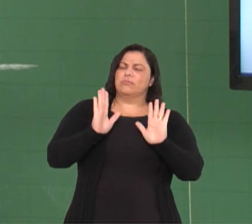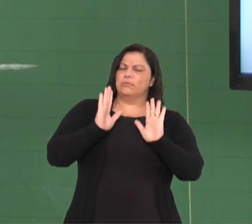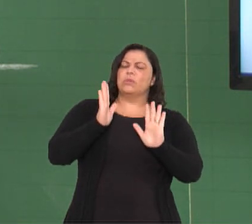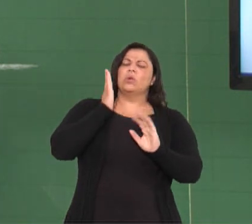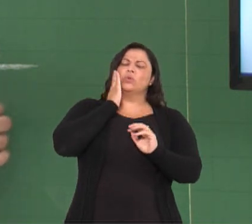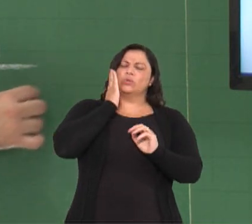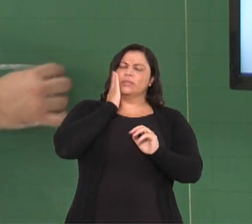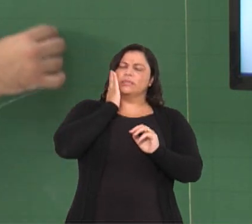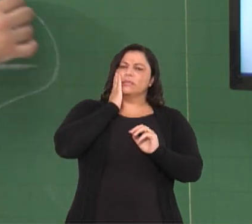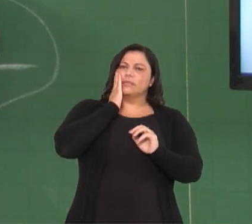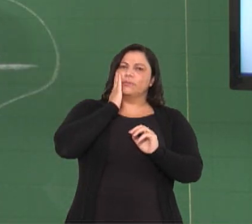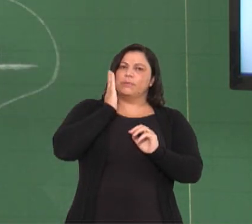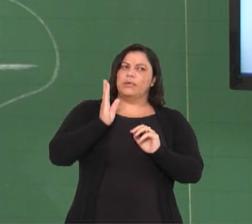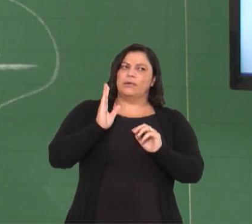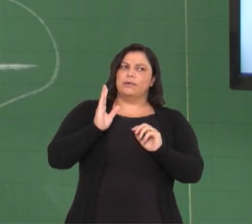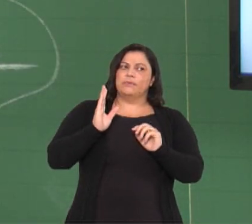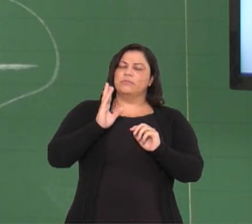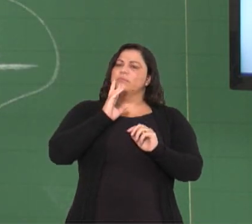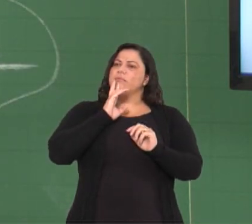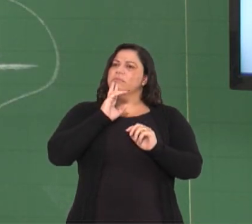vale.